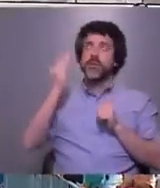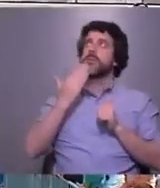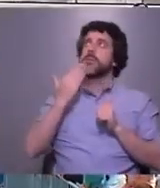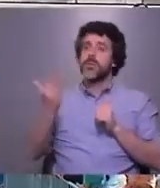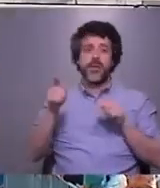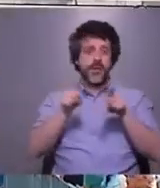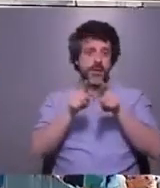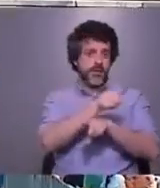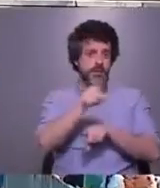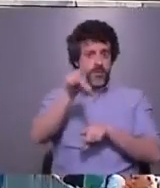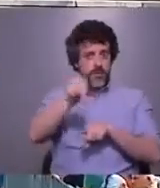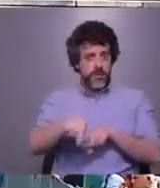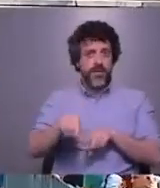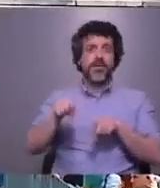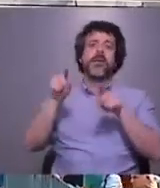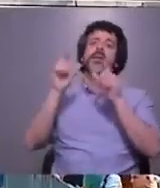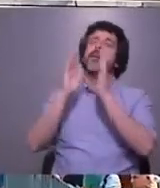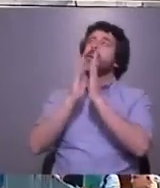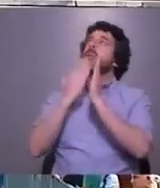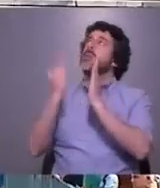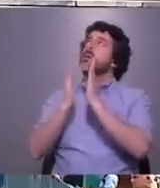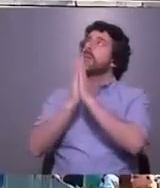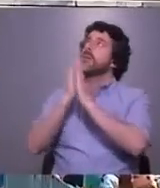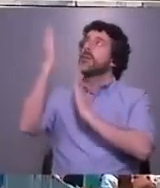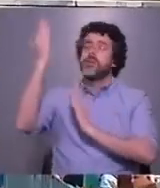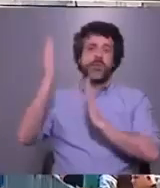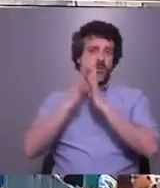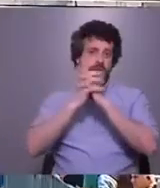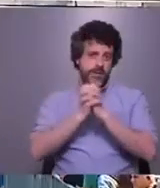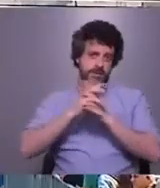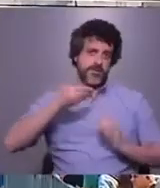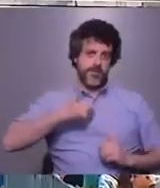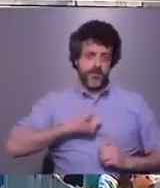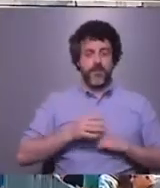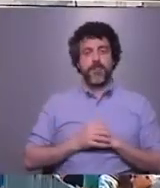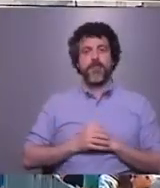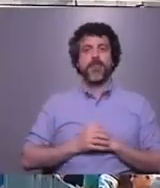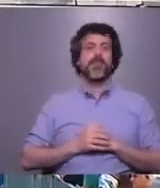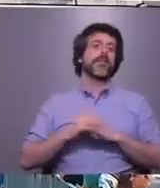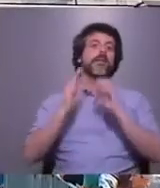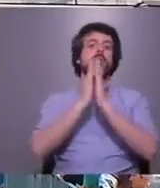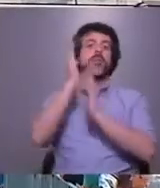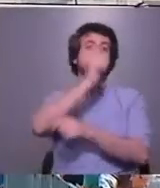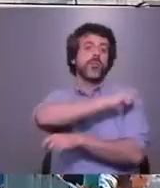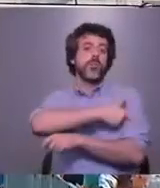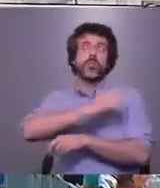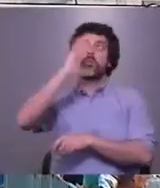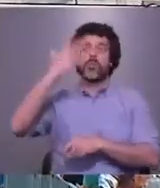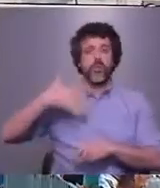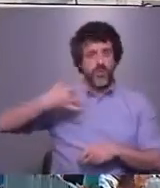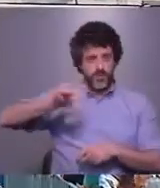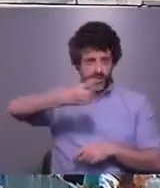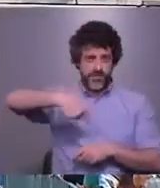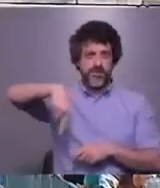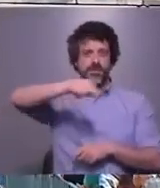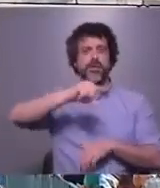vós, irmãos, que rogueis por mim a Deus, nosso Senhor. Deus Todo-Poderoso tenha compaixão de